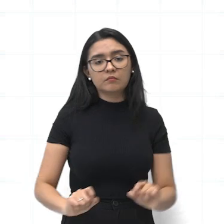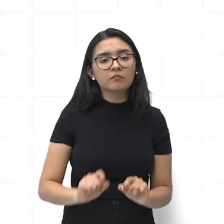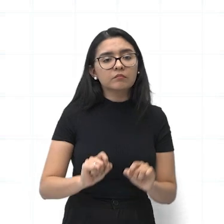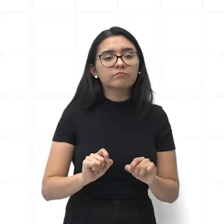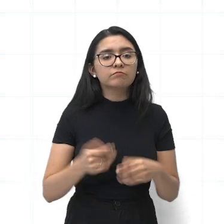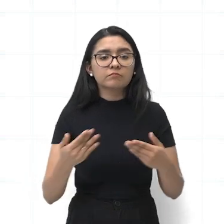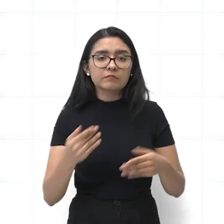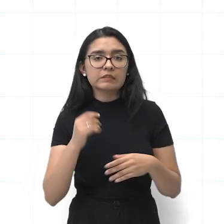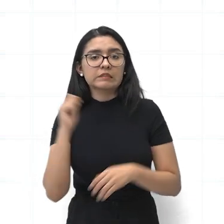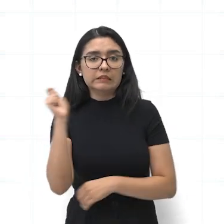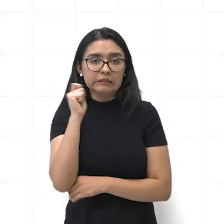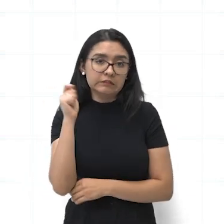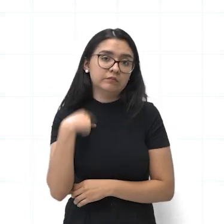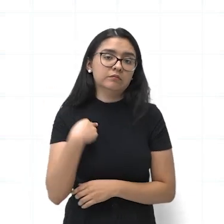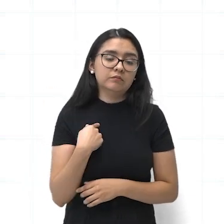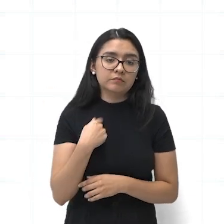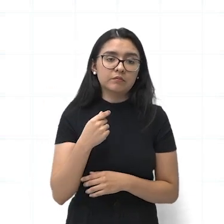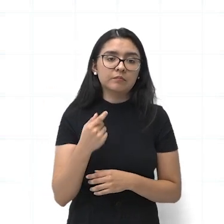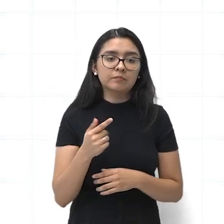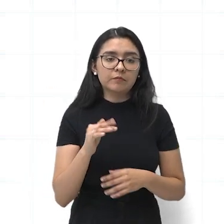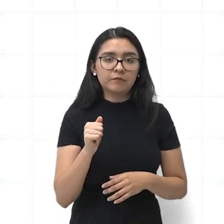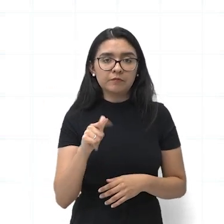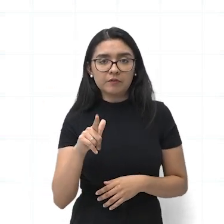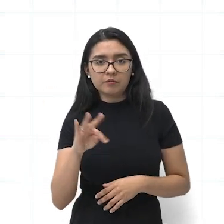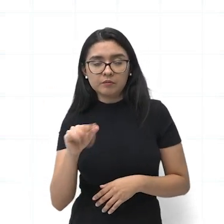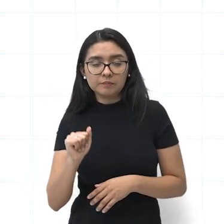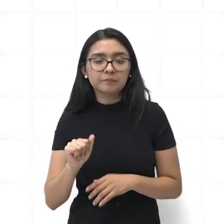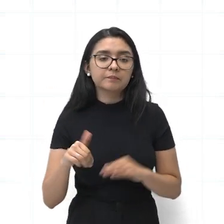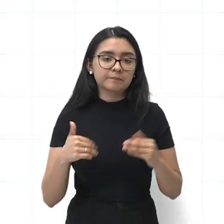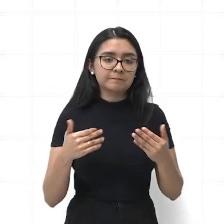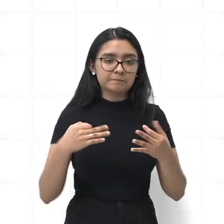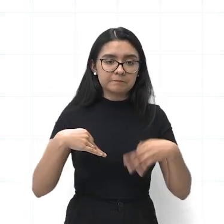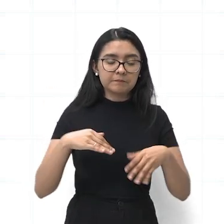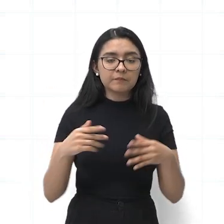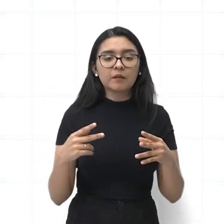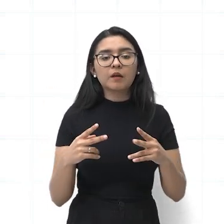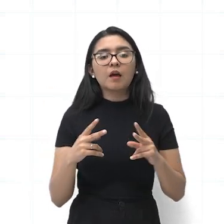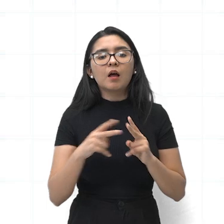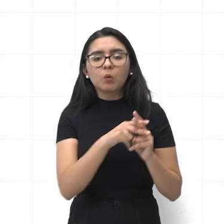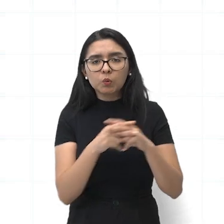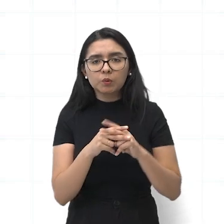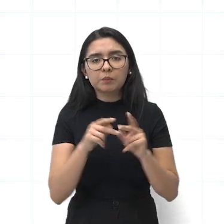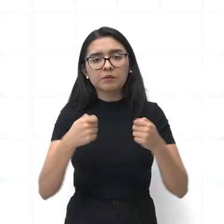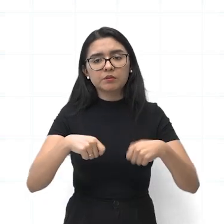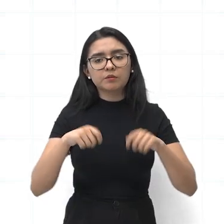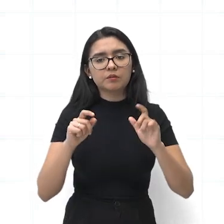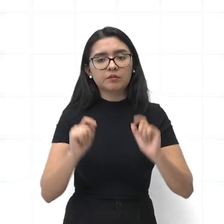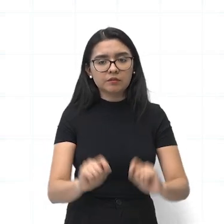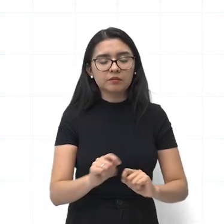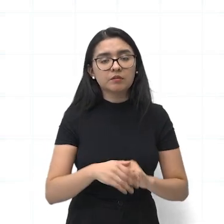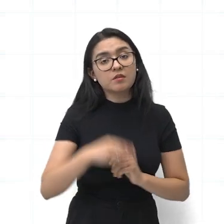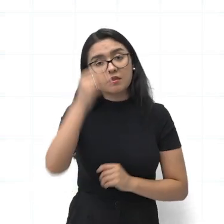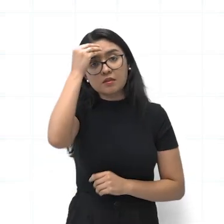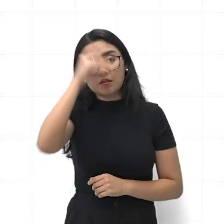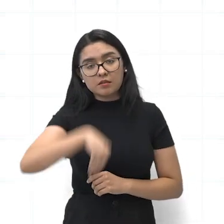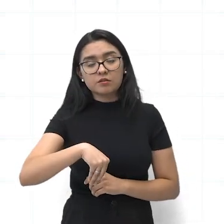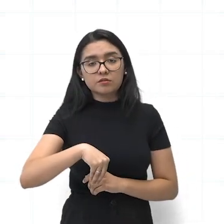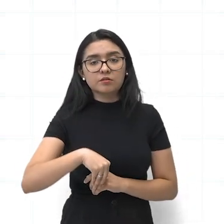a gravidade da falta cometida. A luta ela deve ser finalizada por